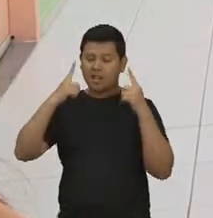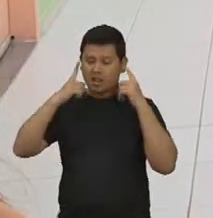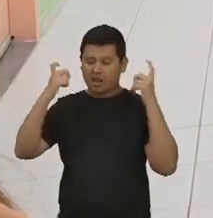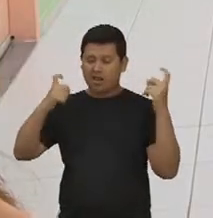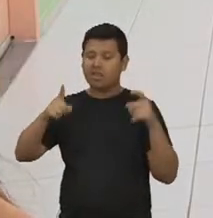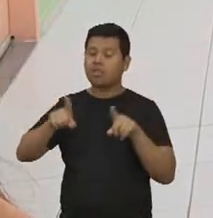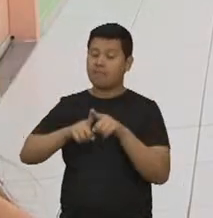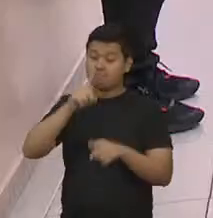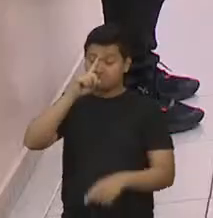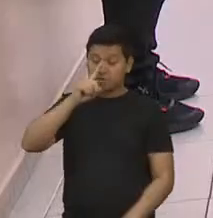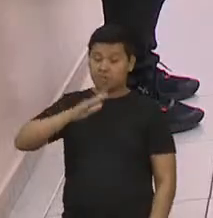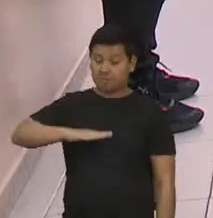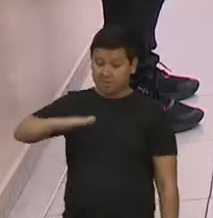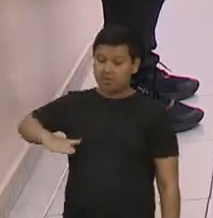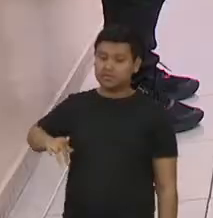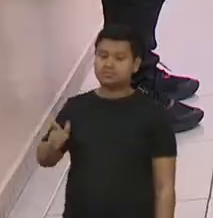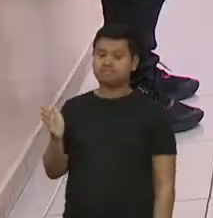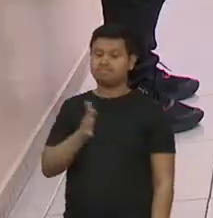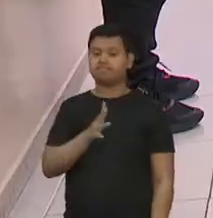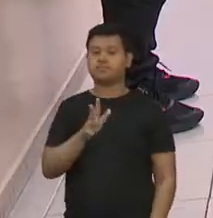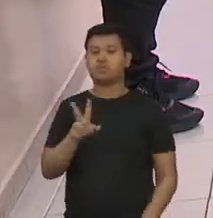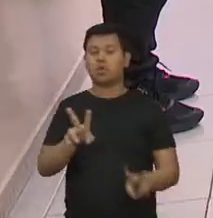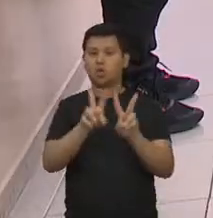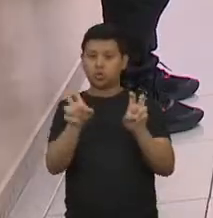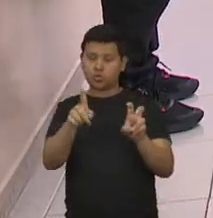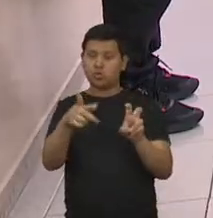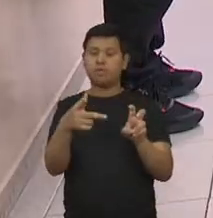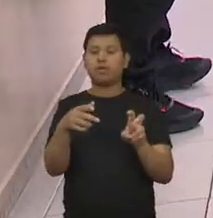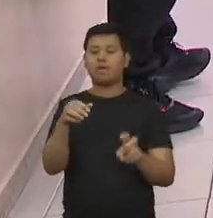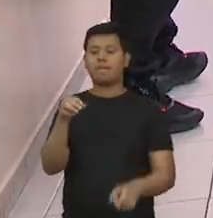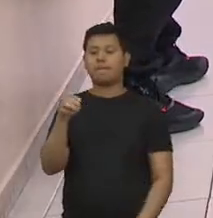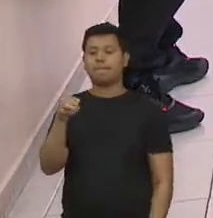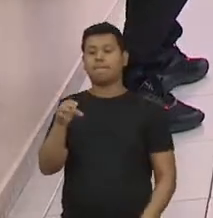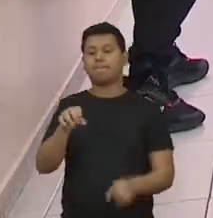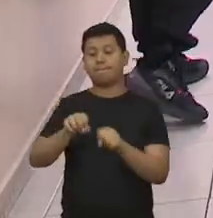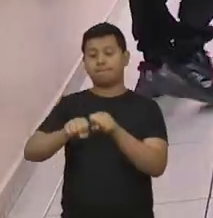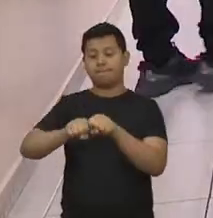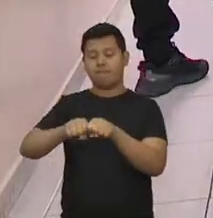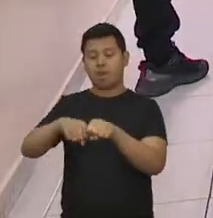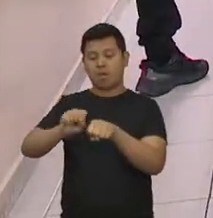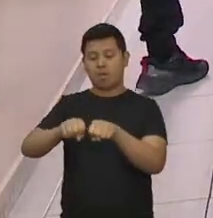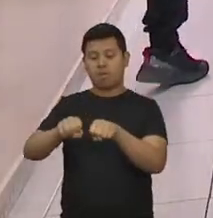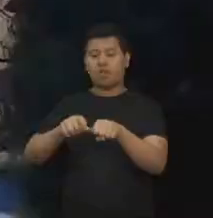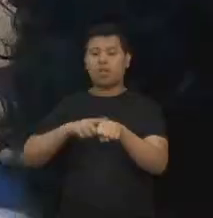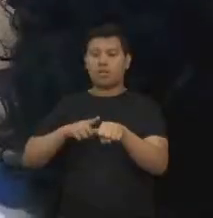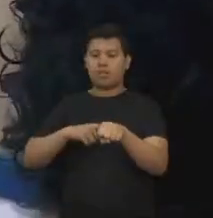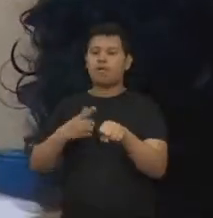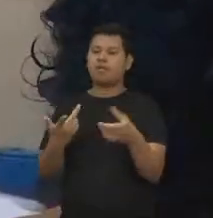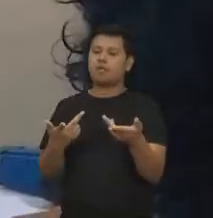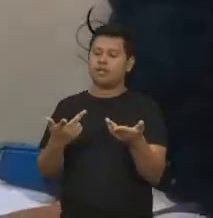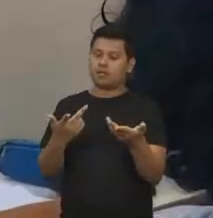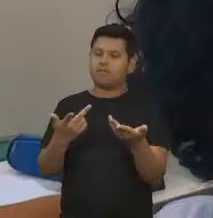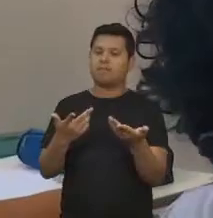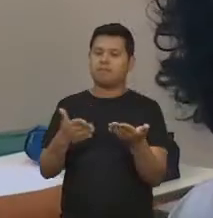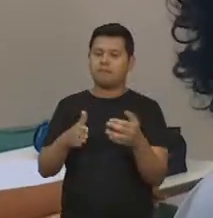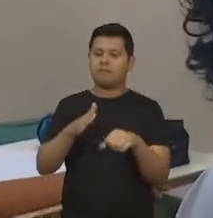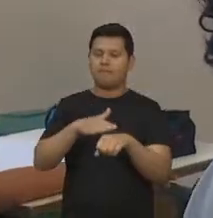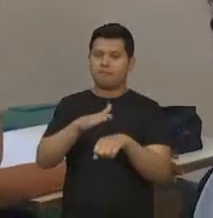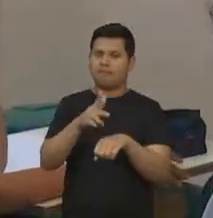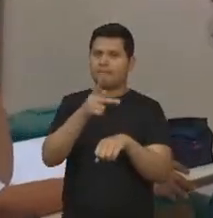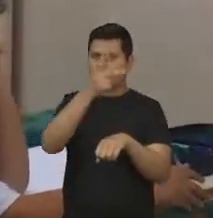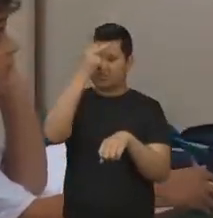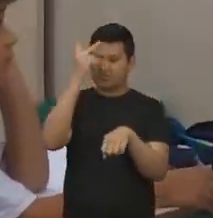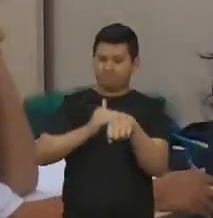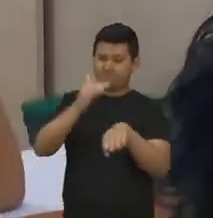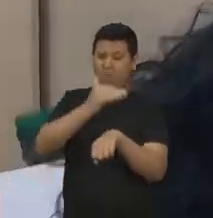para as crianças. E falando um pouquinho a respeito da motocicleta, que é o modal que mais a gente tem sinistro de trânsito, que mais se morre no trânsito,